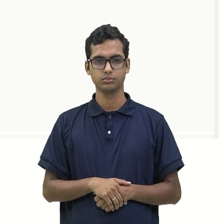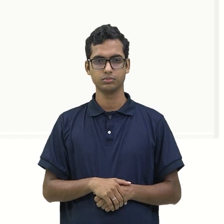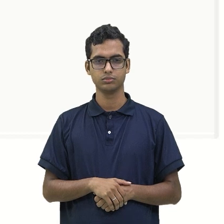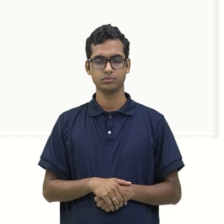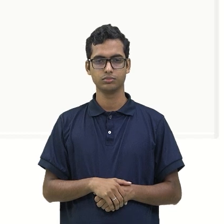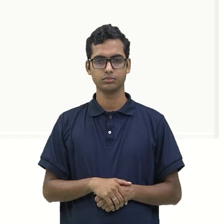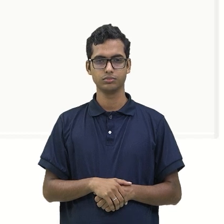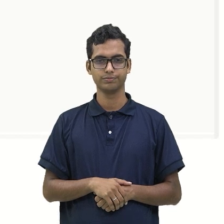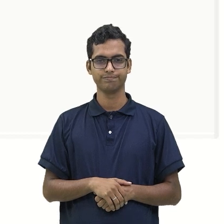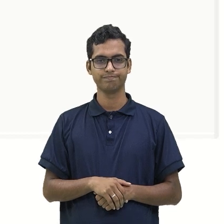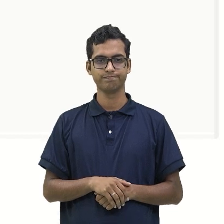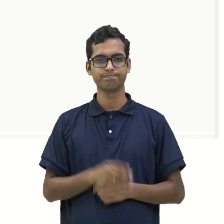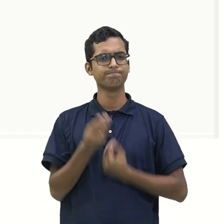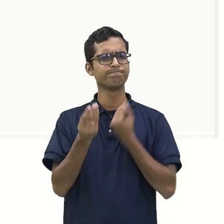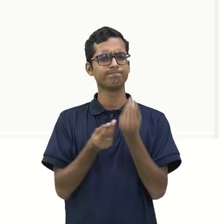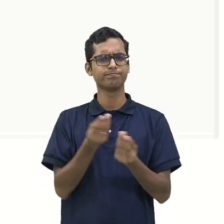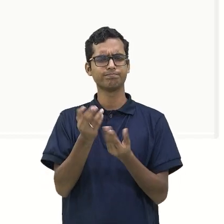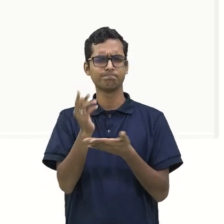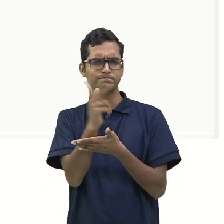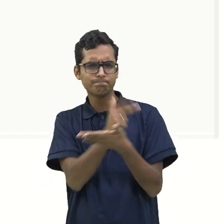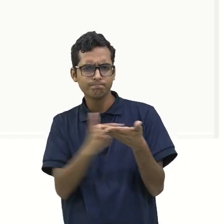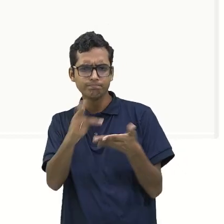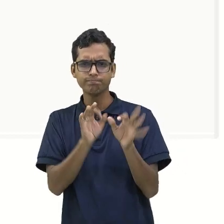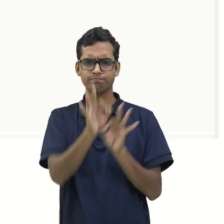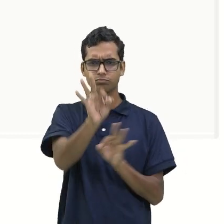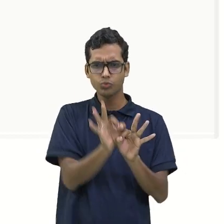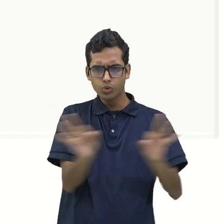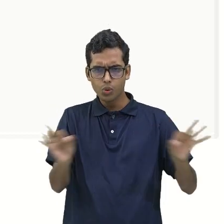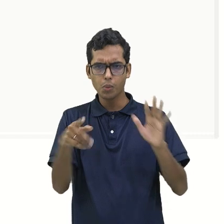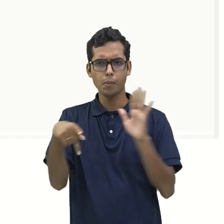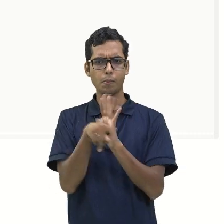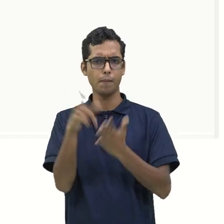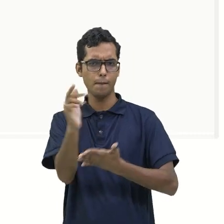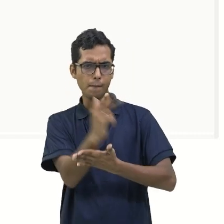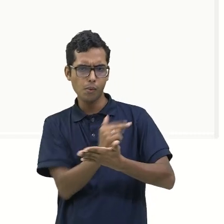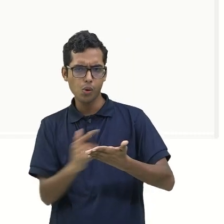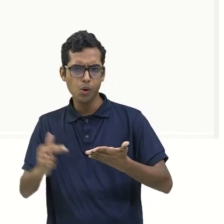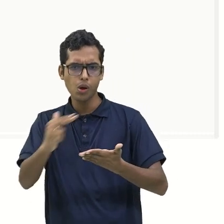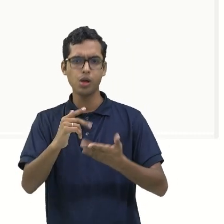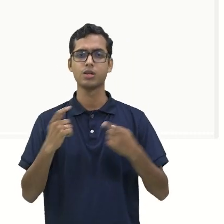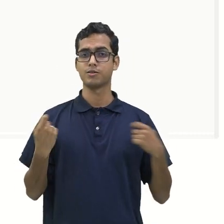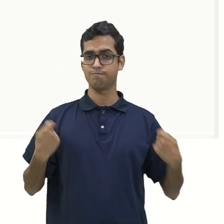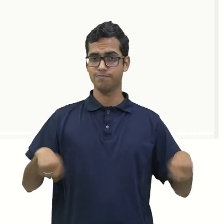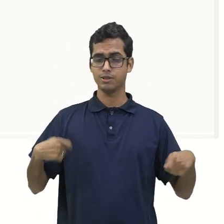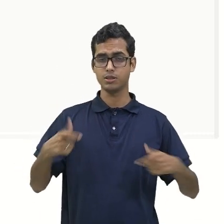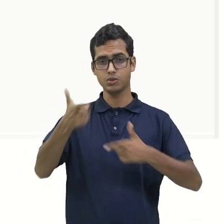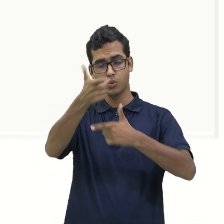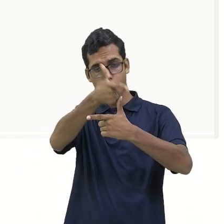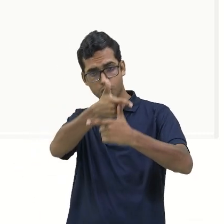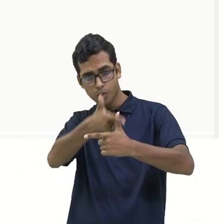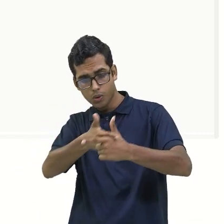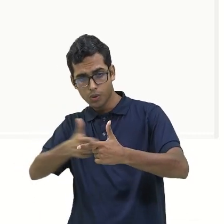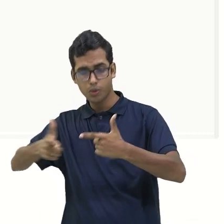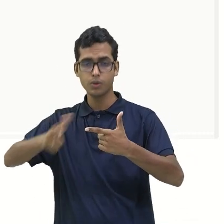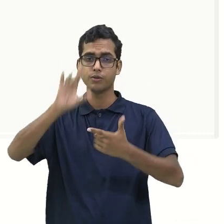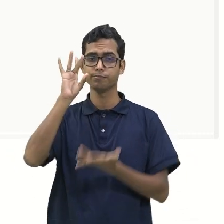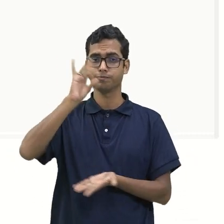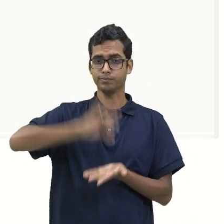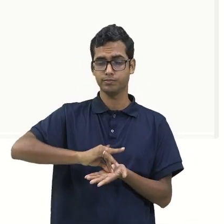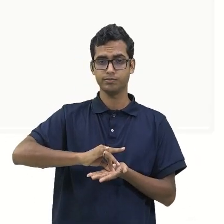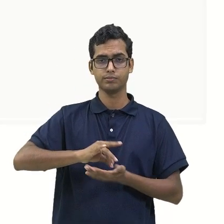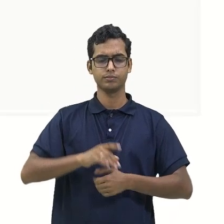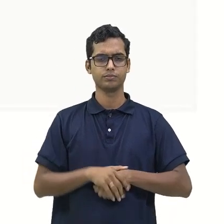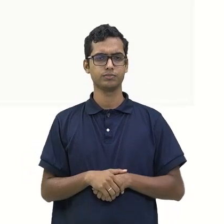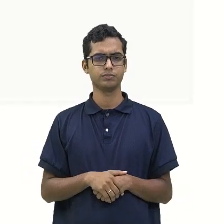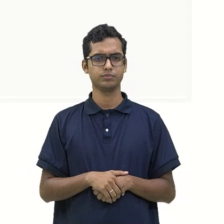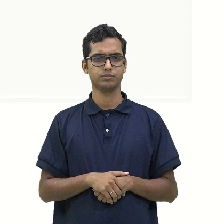desenho. Veja, nesse caso aqui, eu vou ter que dividir. Vou ter que montar uma razão. Ou